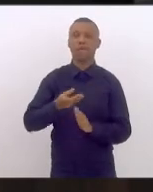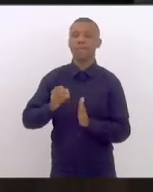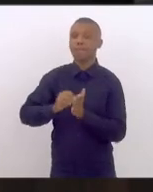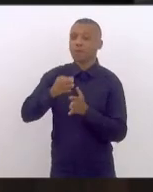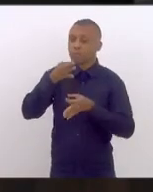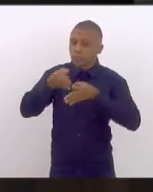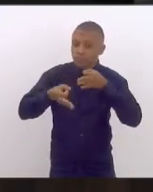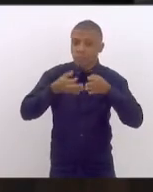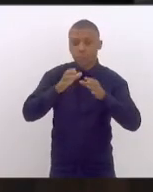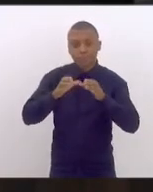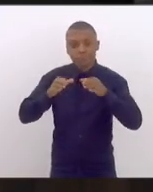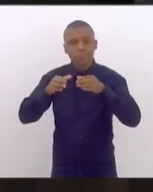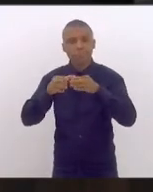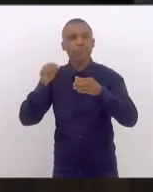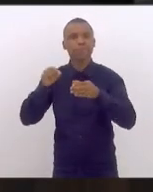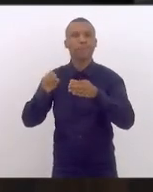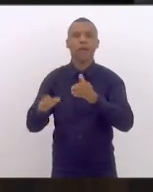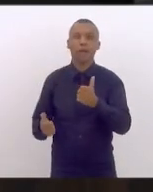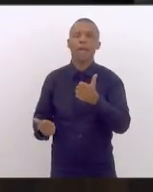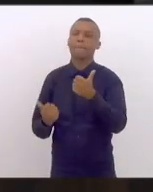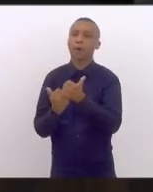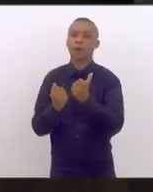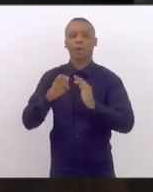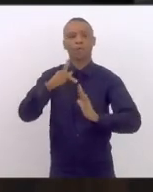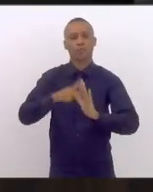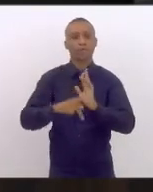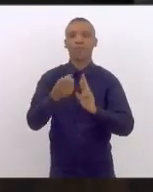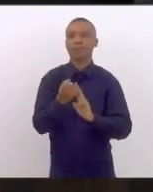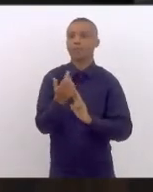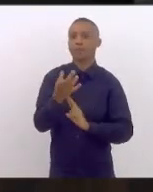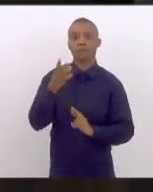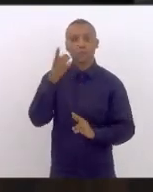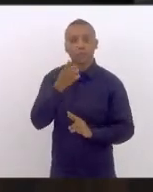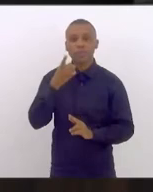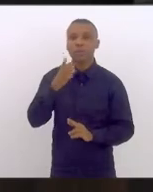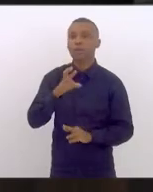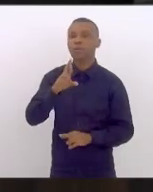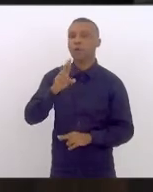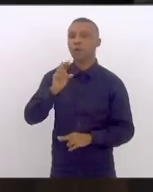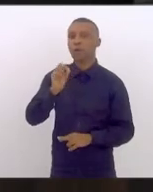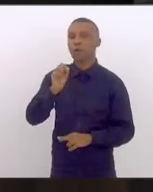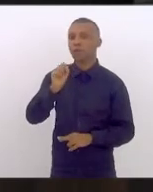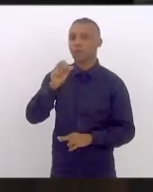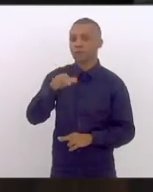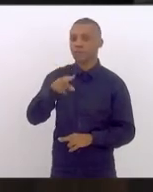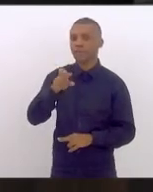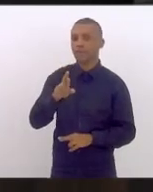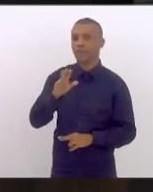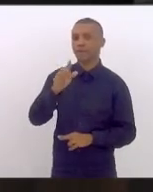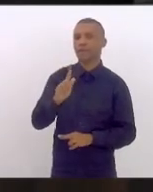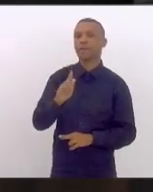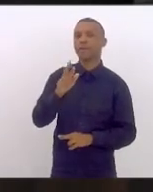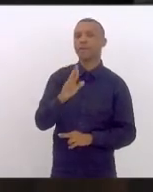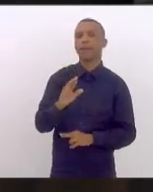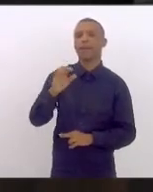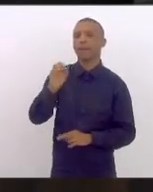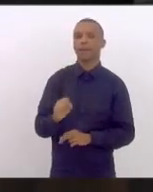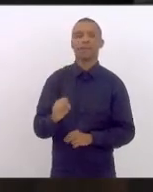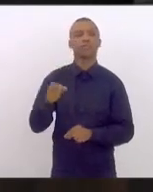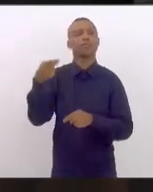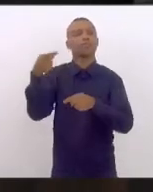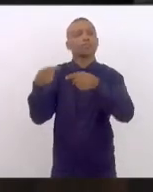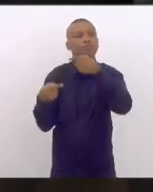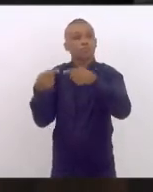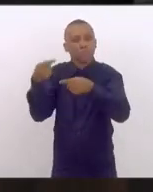internas e proposições externas favorável relatou Deputado Rosemberg Reis em discussão